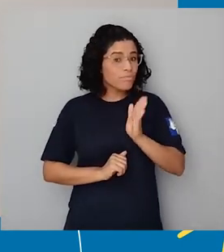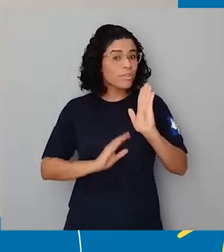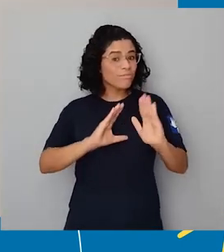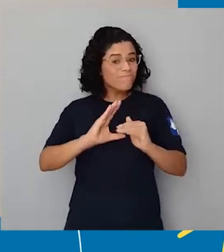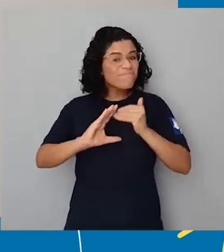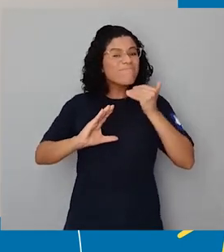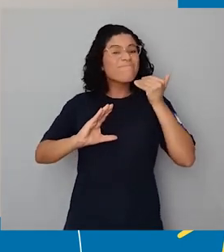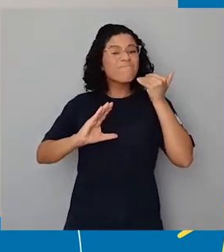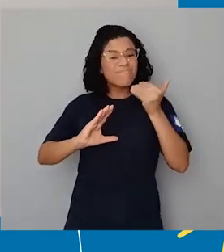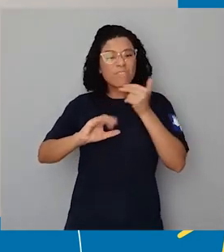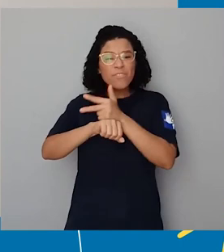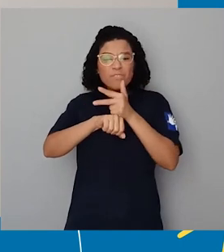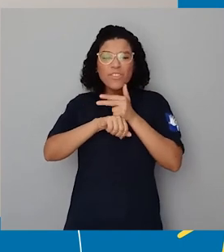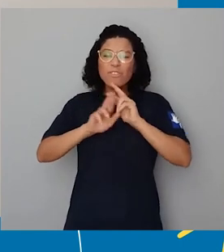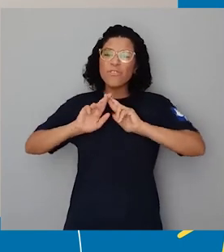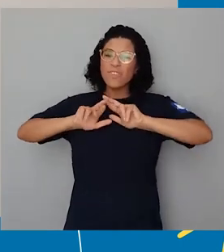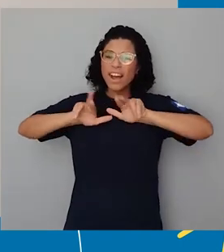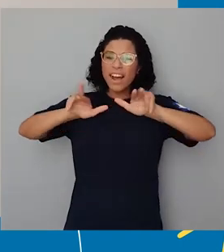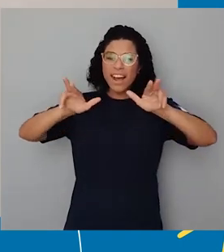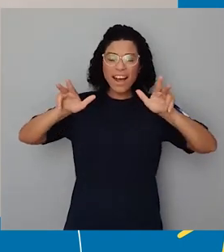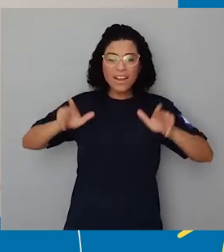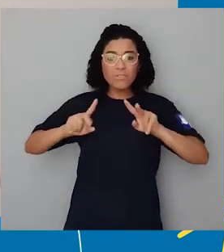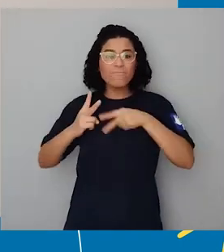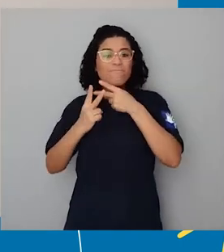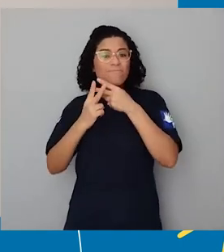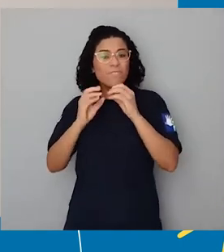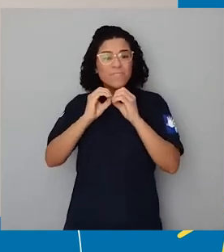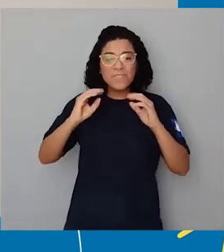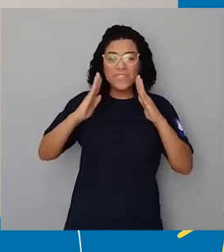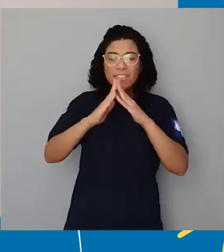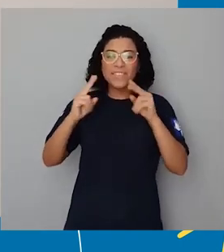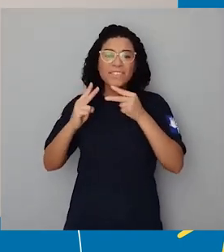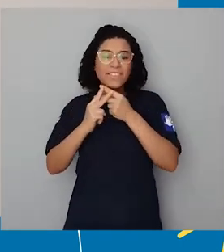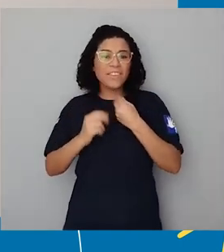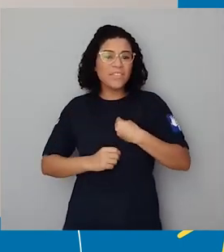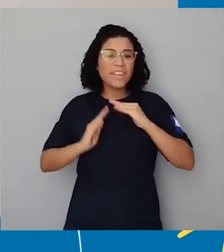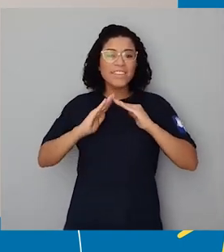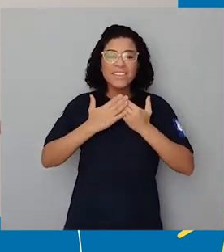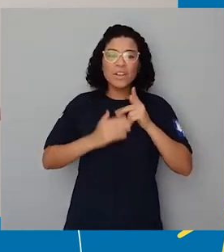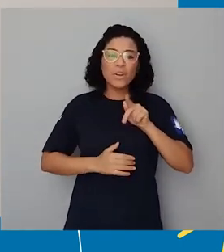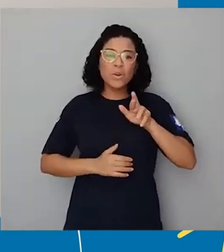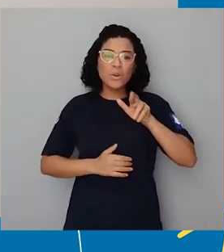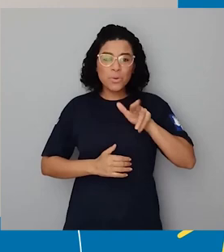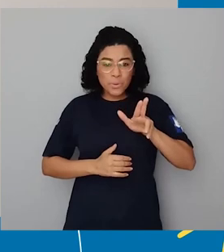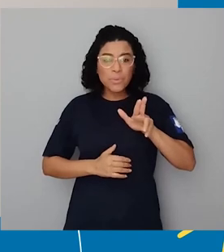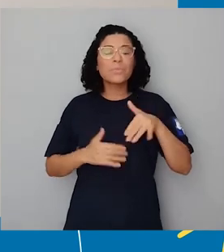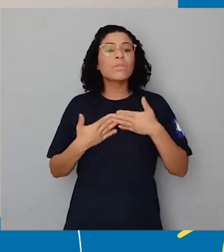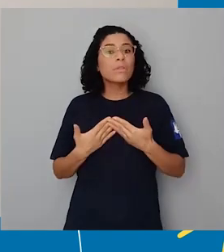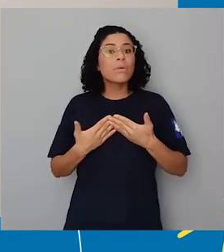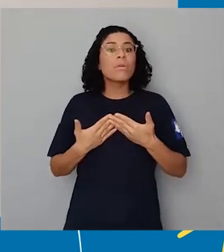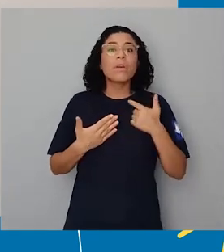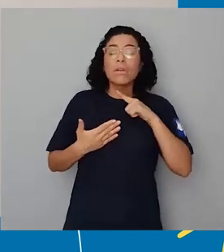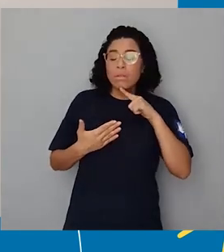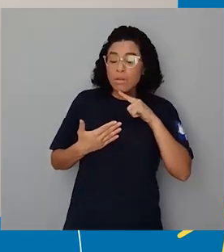vídeos na hashtag Saberes em Casa, na hashtag Vivências na Creche Gru. Então, eu recebi muita brincadeira de criança no